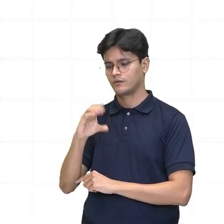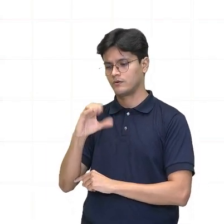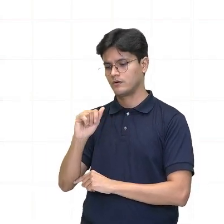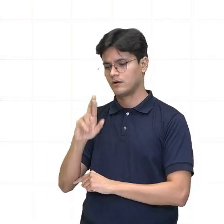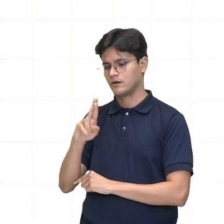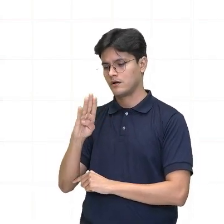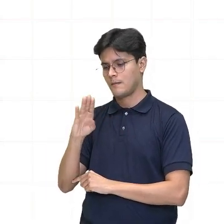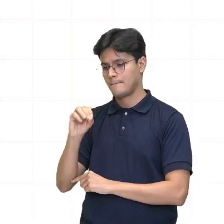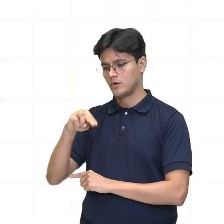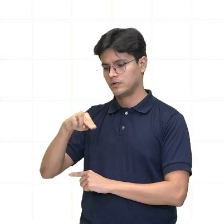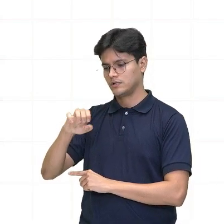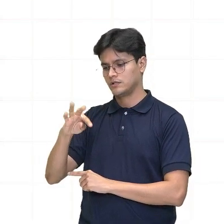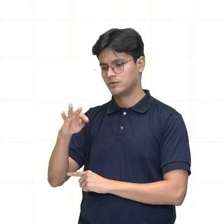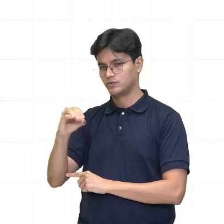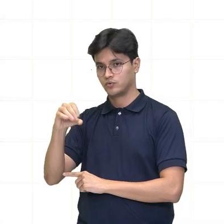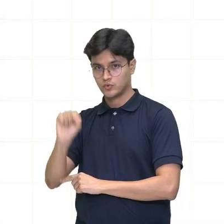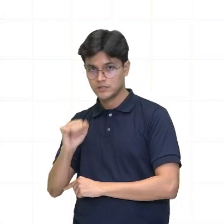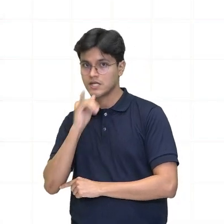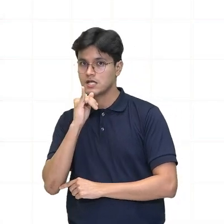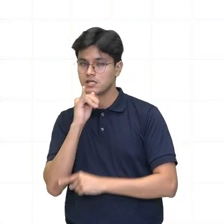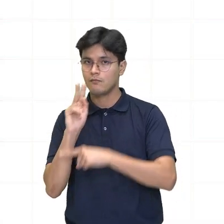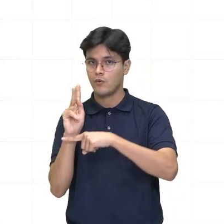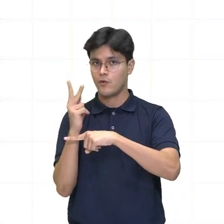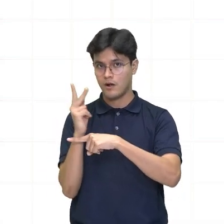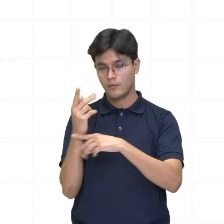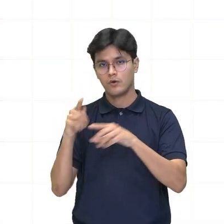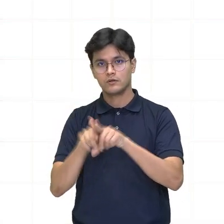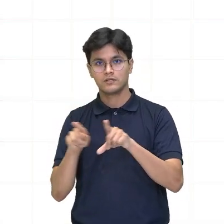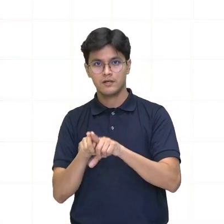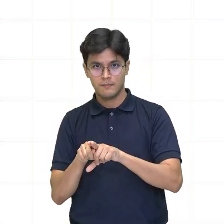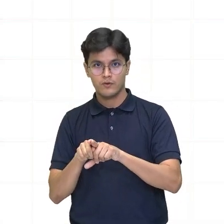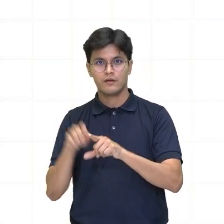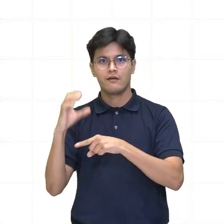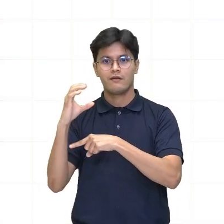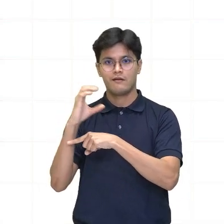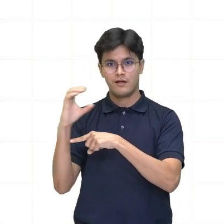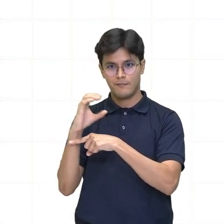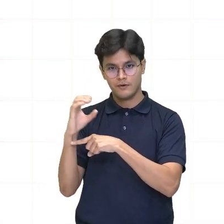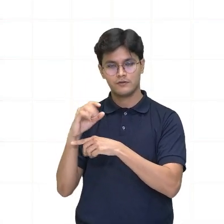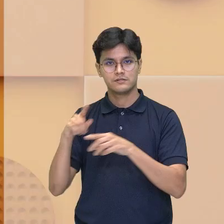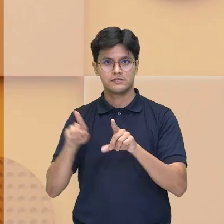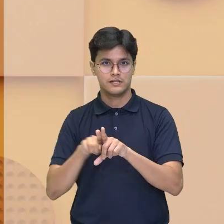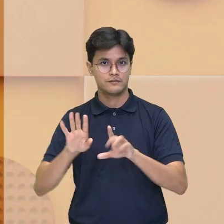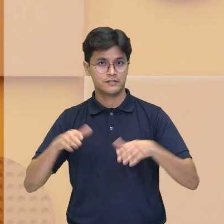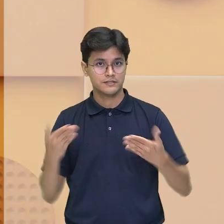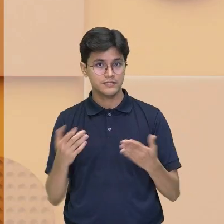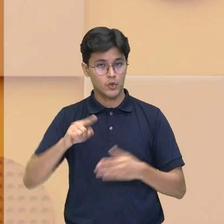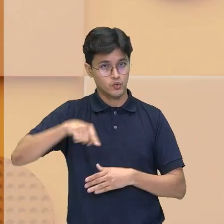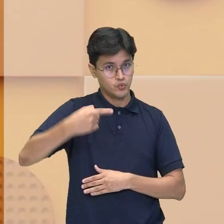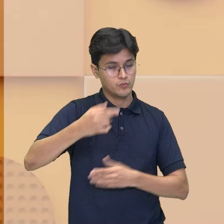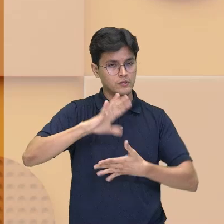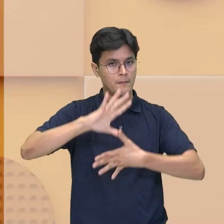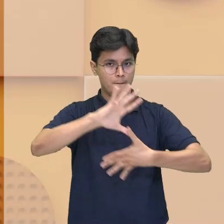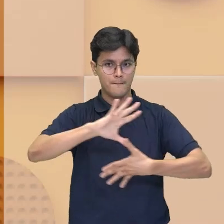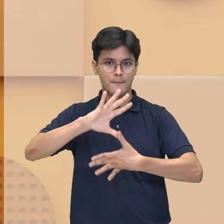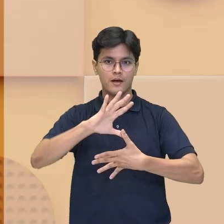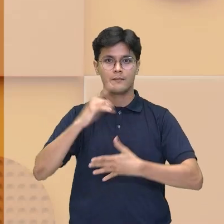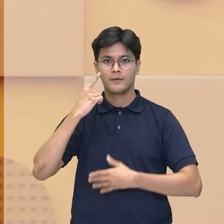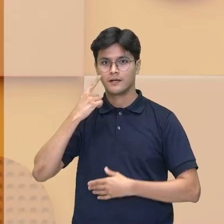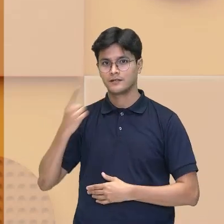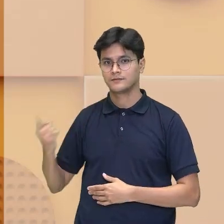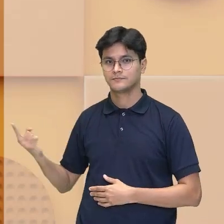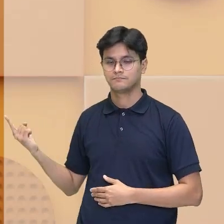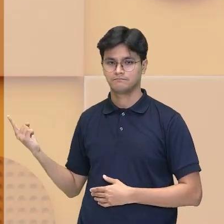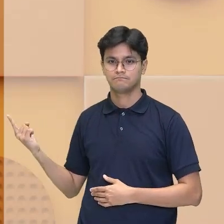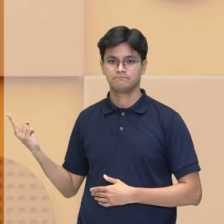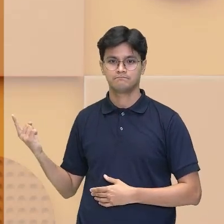e o hidrogênio, tá bom? E aí, nós vamos observar agora No próximo mapa, eu trouxe para vocês